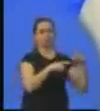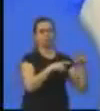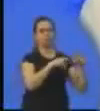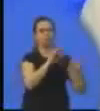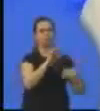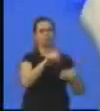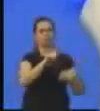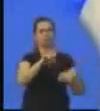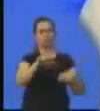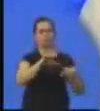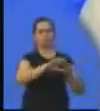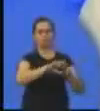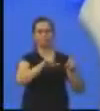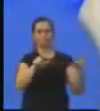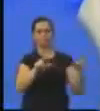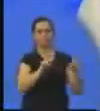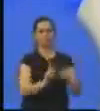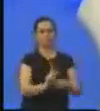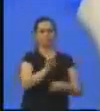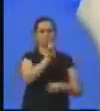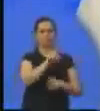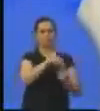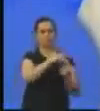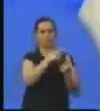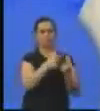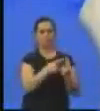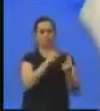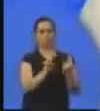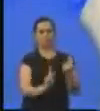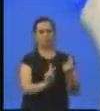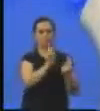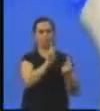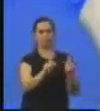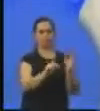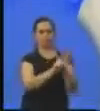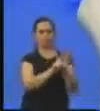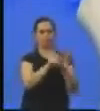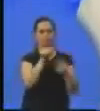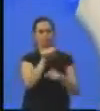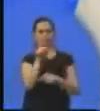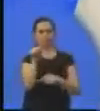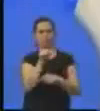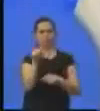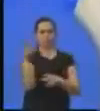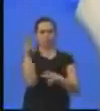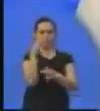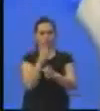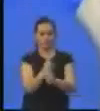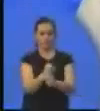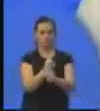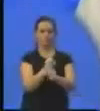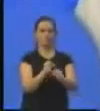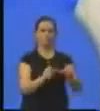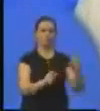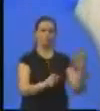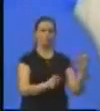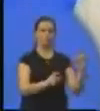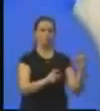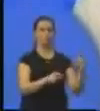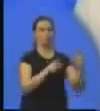que x é diferente de kπ, com k pertencente aos inteiros, um número inteiro. Alternativa